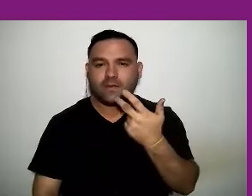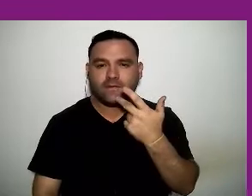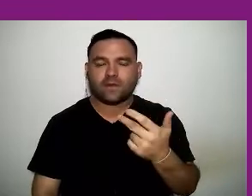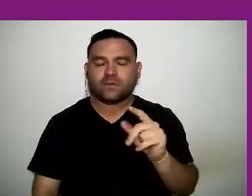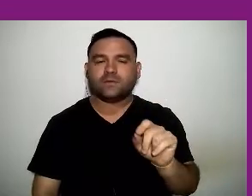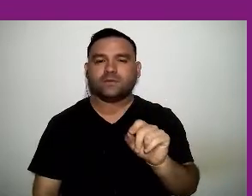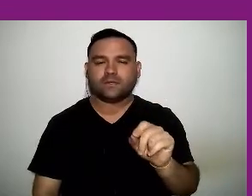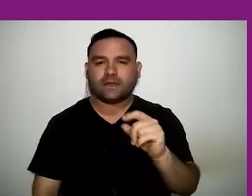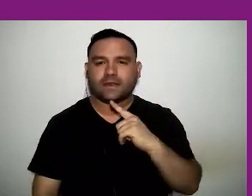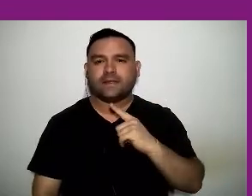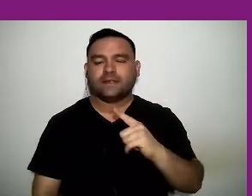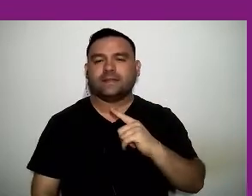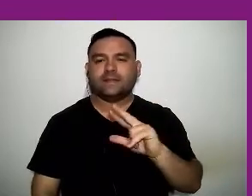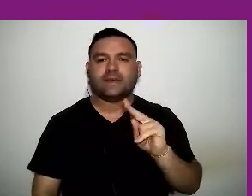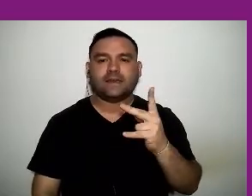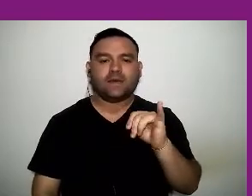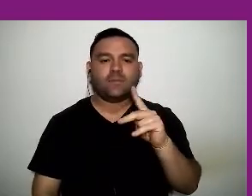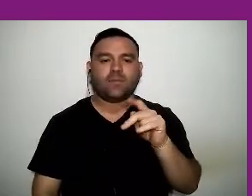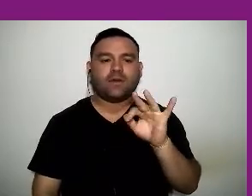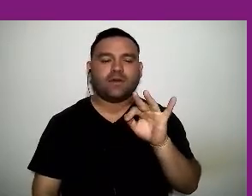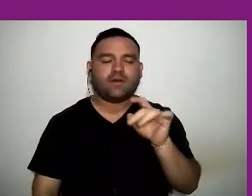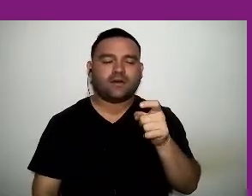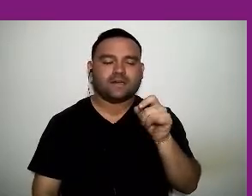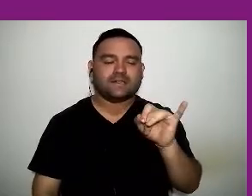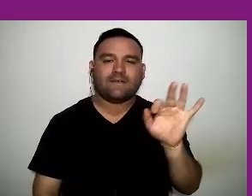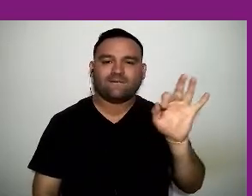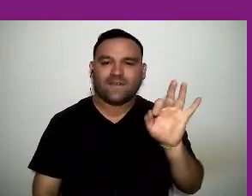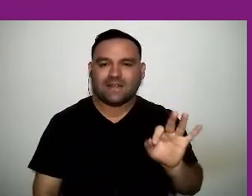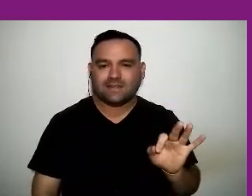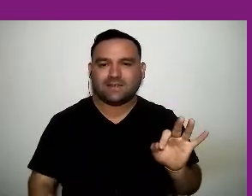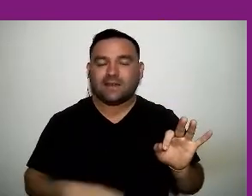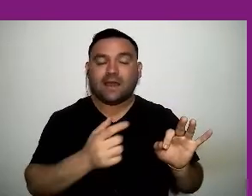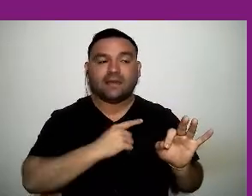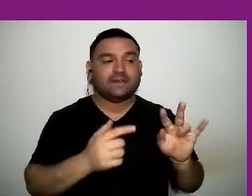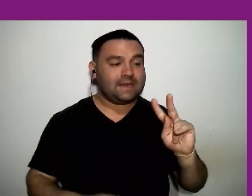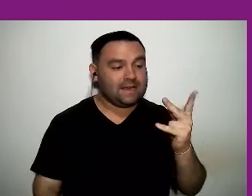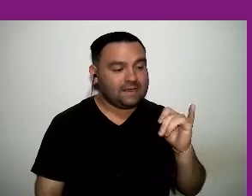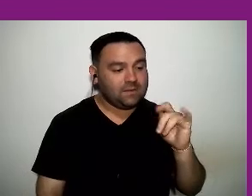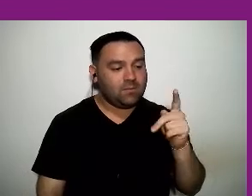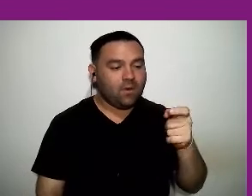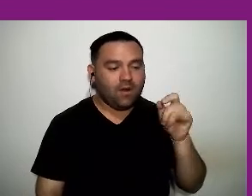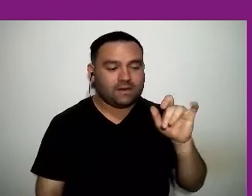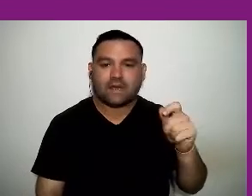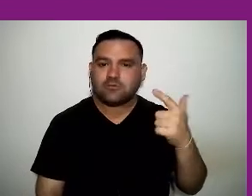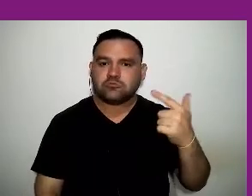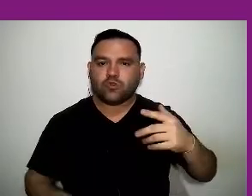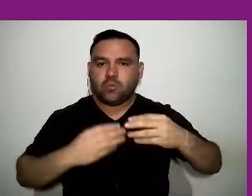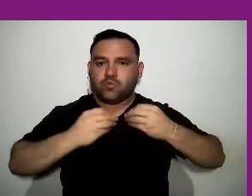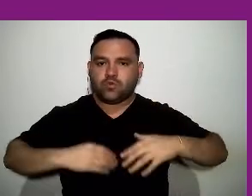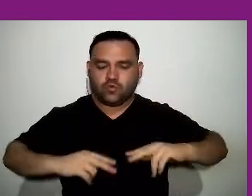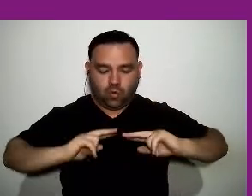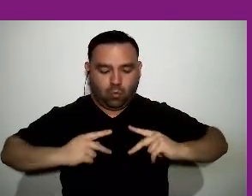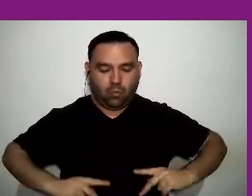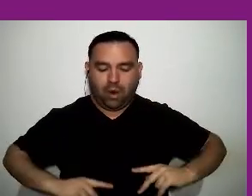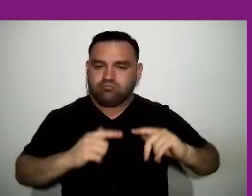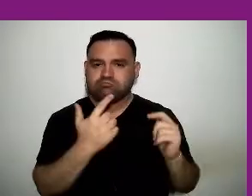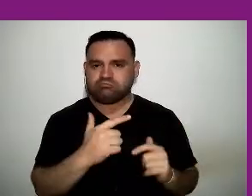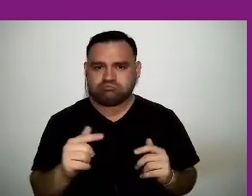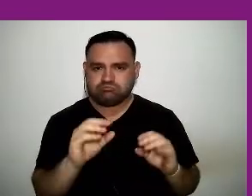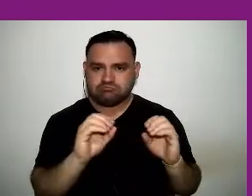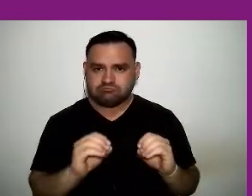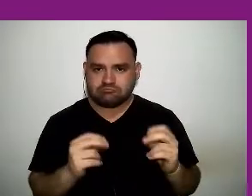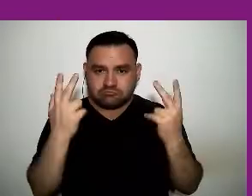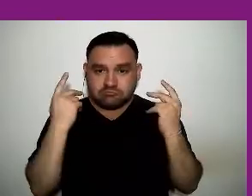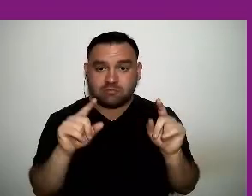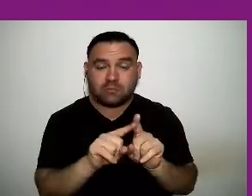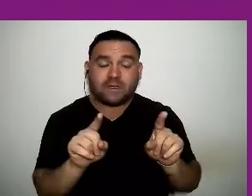da hipóxia feliz, quer dizer, o indivíduo tinha hipóxia, não tinha um comprometimento alveolar tão importante, mas